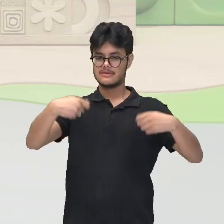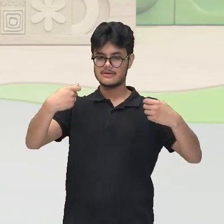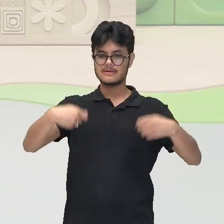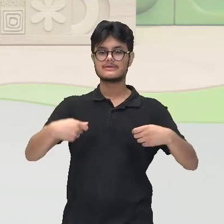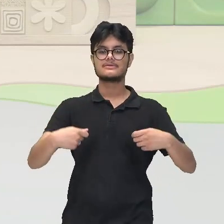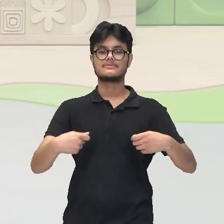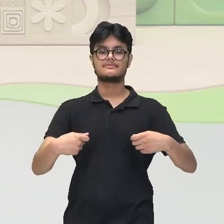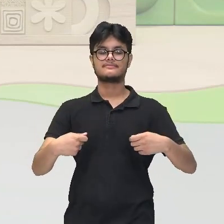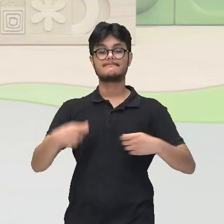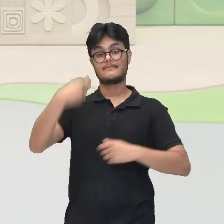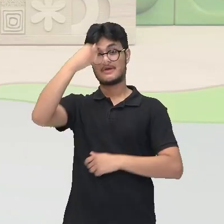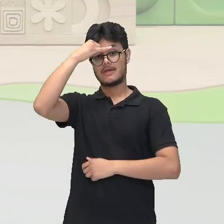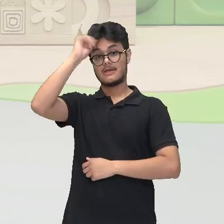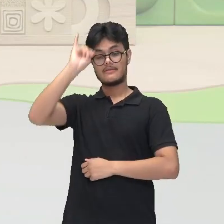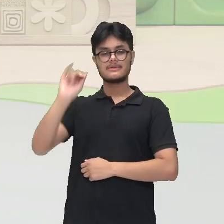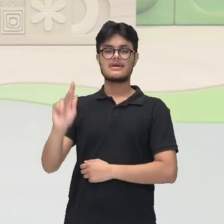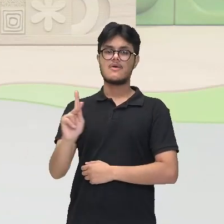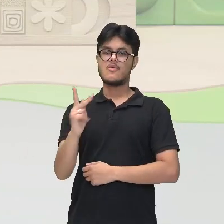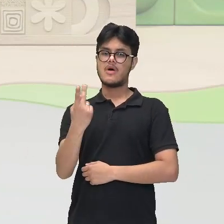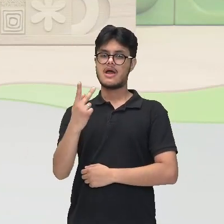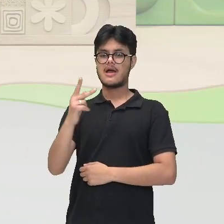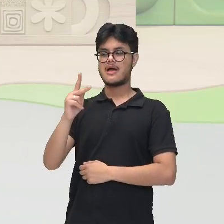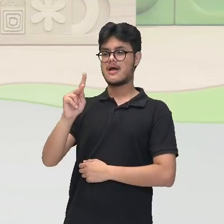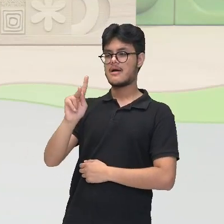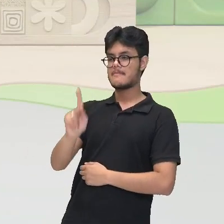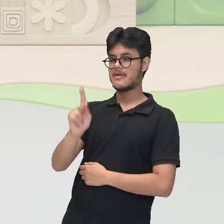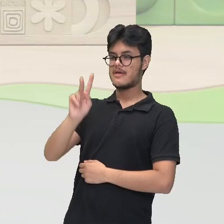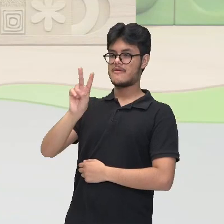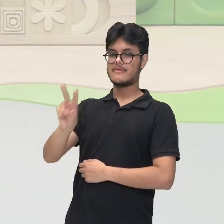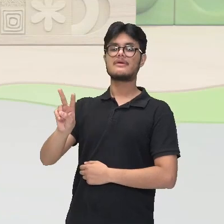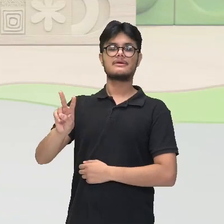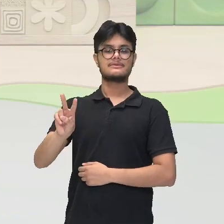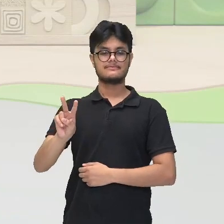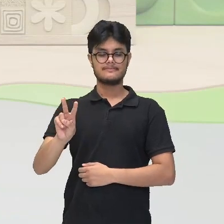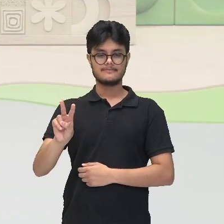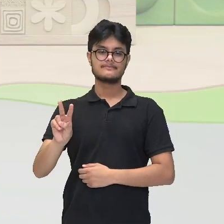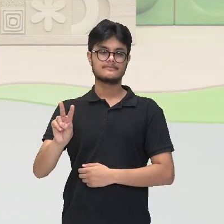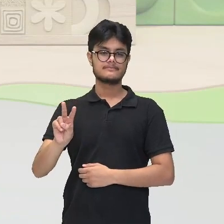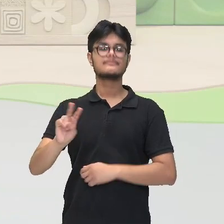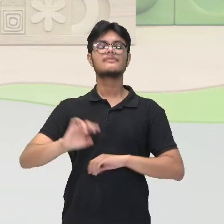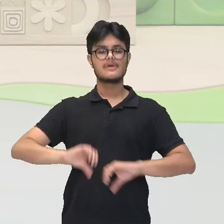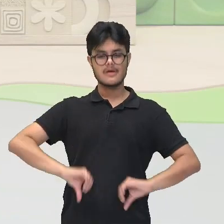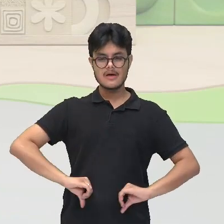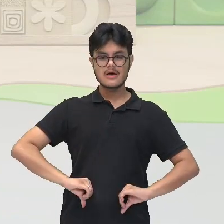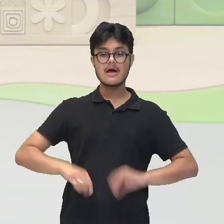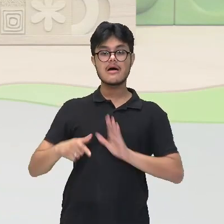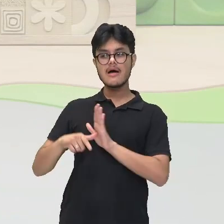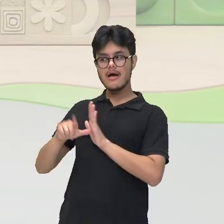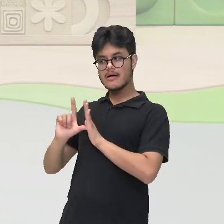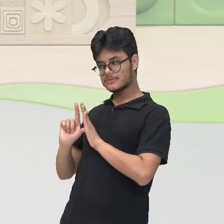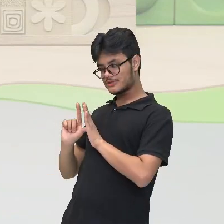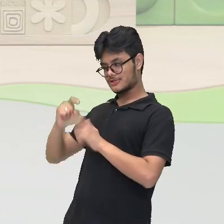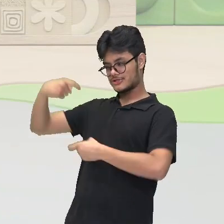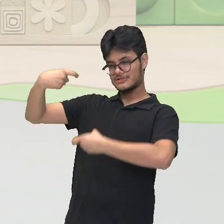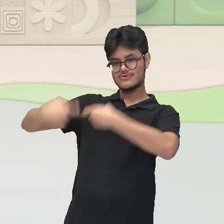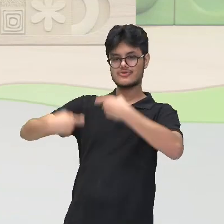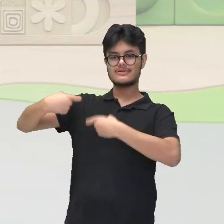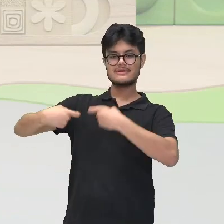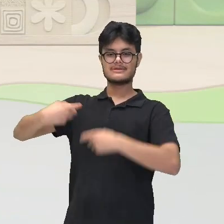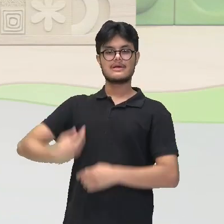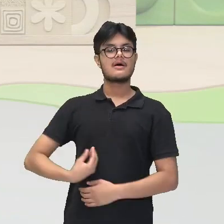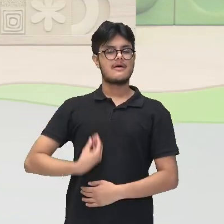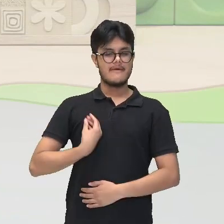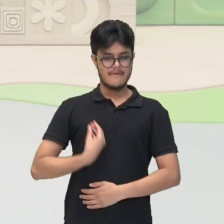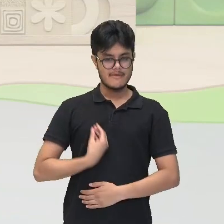se previnam dessa doença antes que iniciassem a sua vida sexual, certo? E é por isso